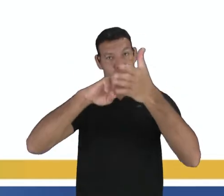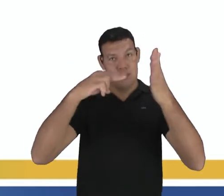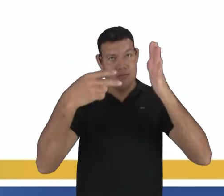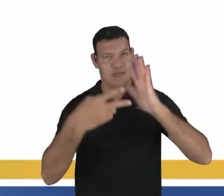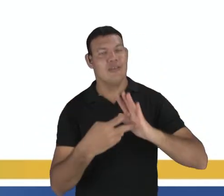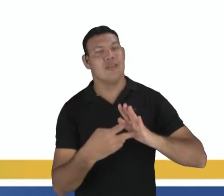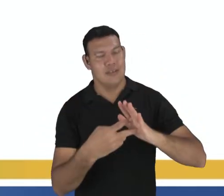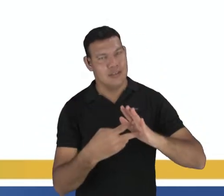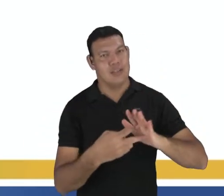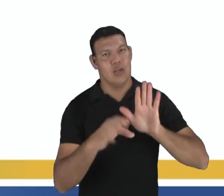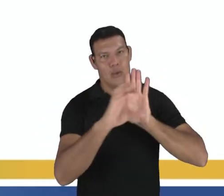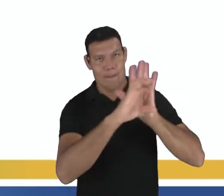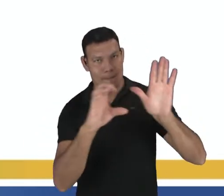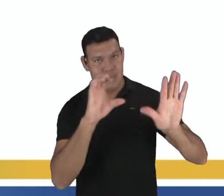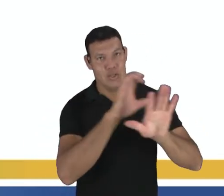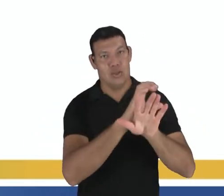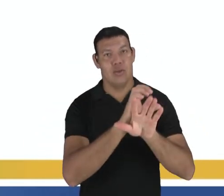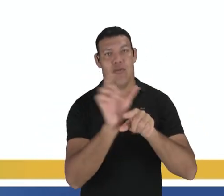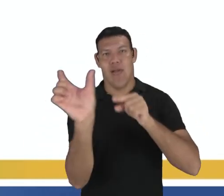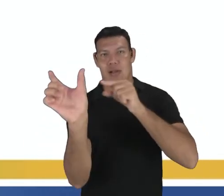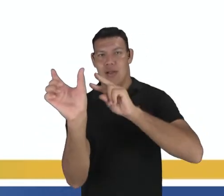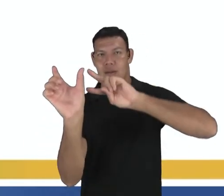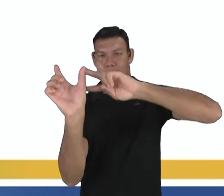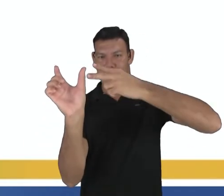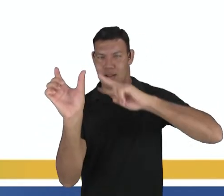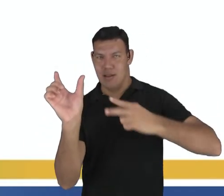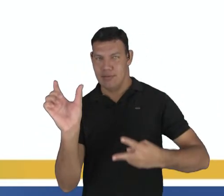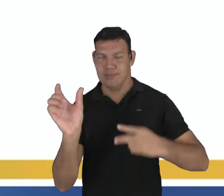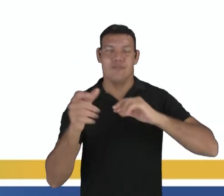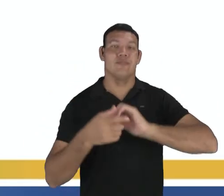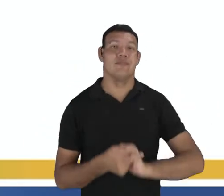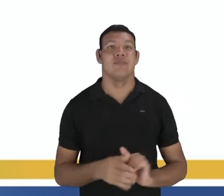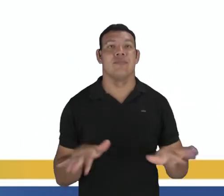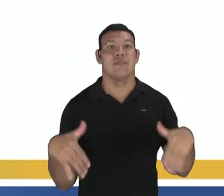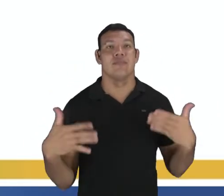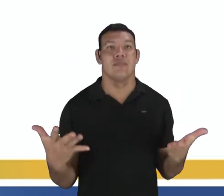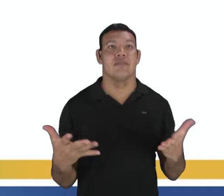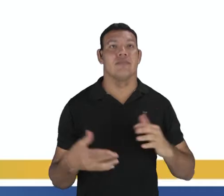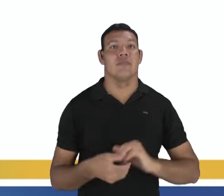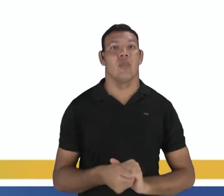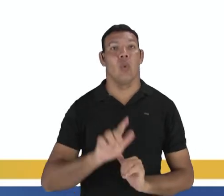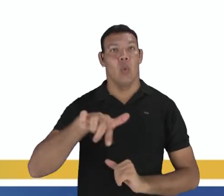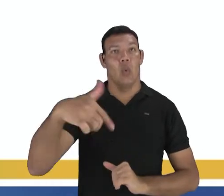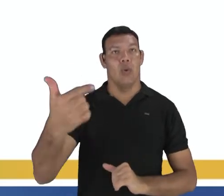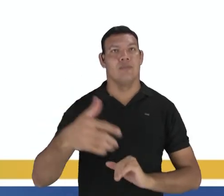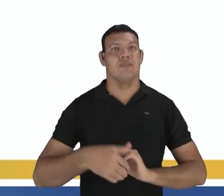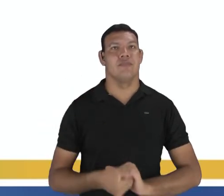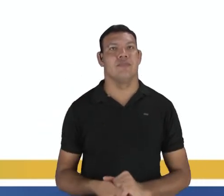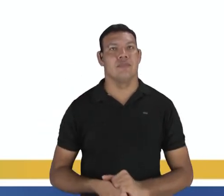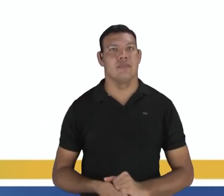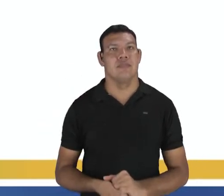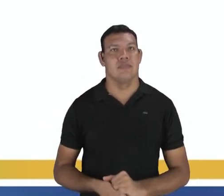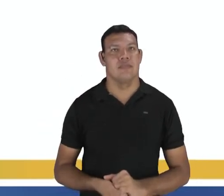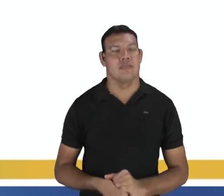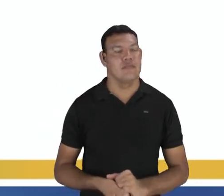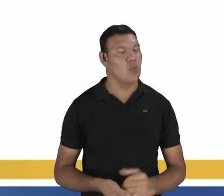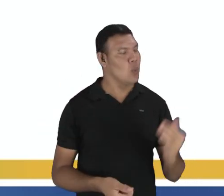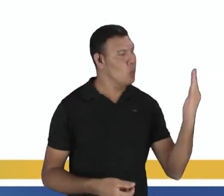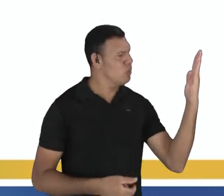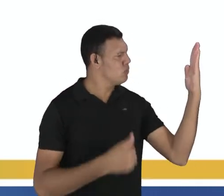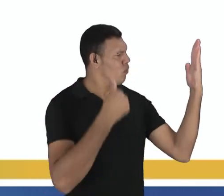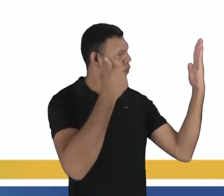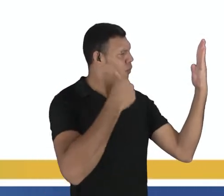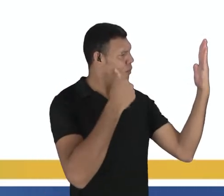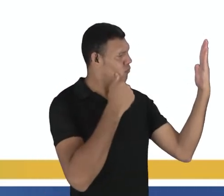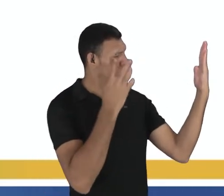Conotativo, vários significados, ok? Vamos lá para mais exemplos. Olha lá. Mulher está lá